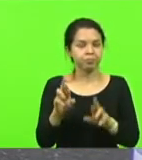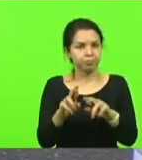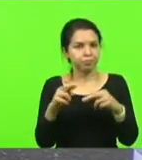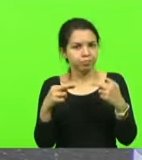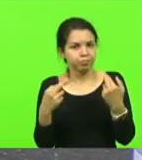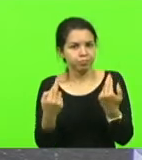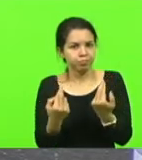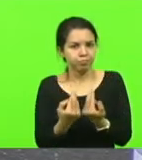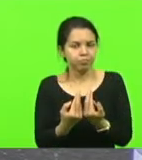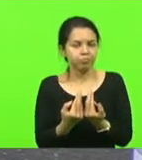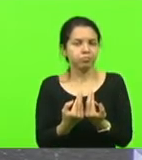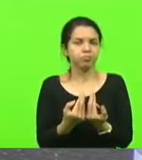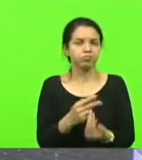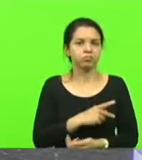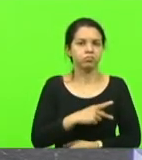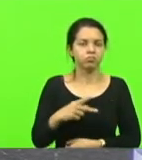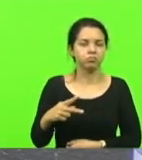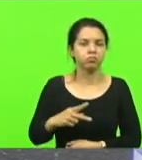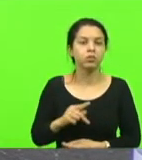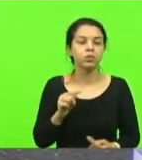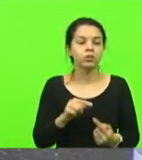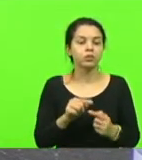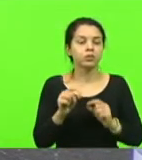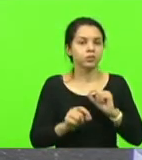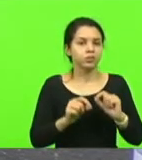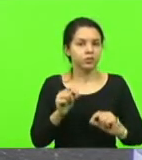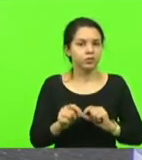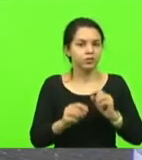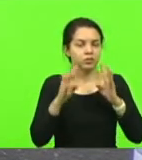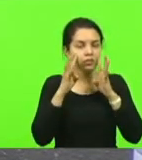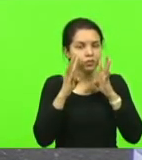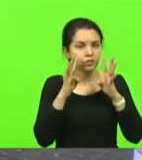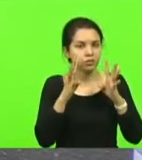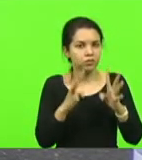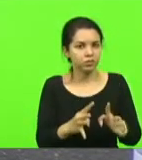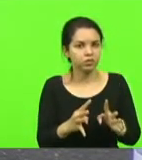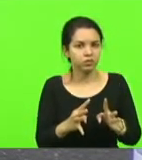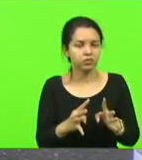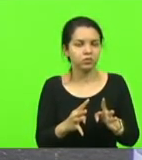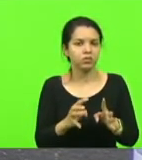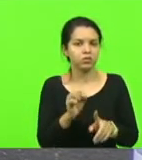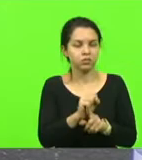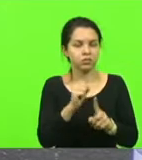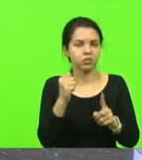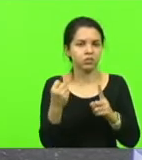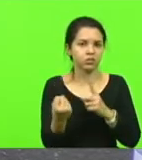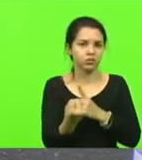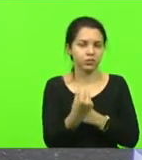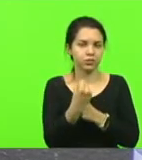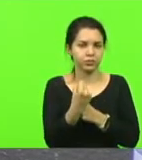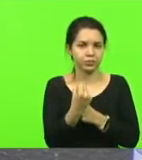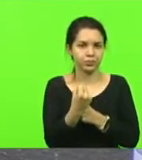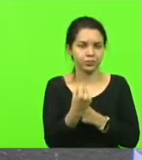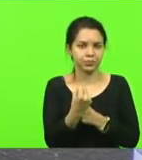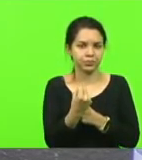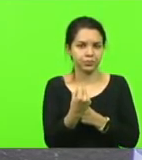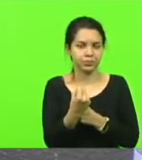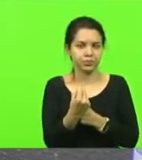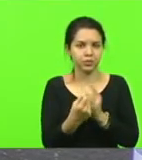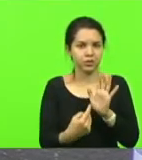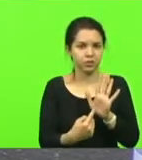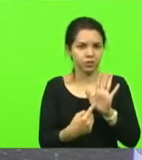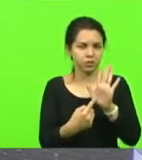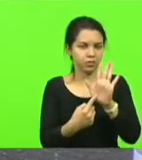públicas, elas têm como objetivo ouvir a sociedade para que apresente as